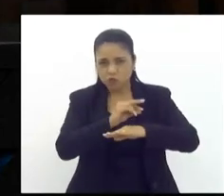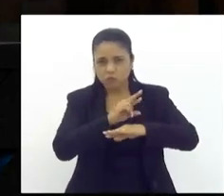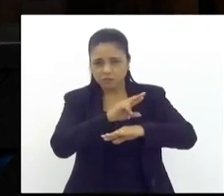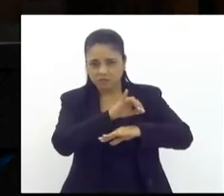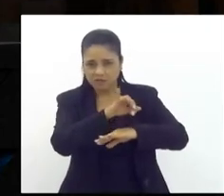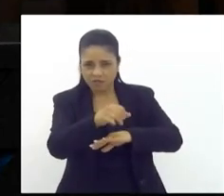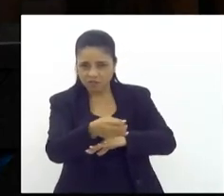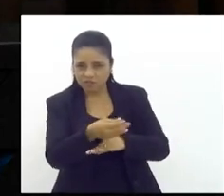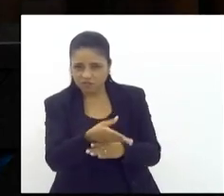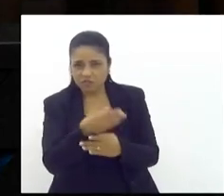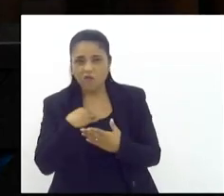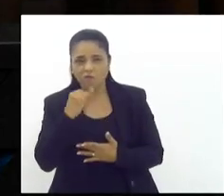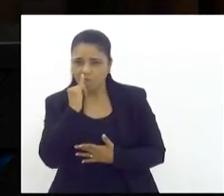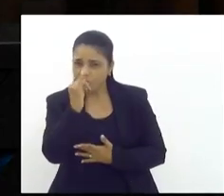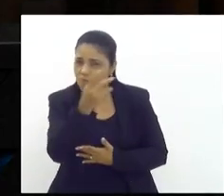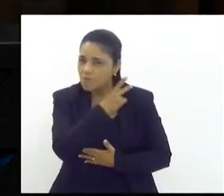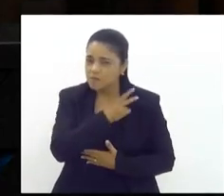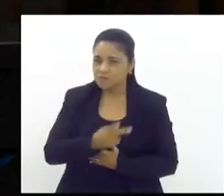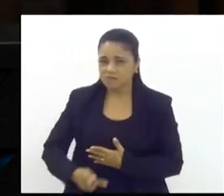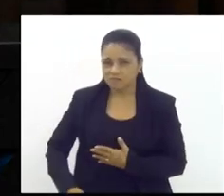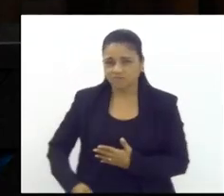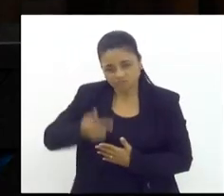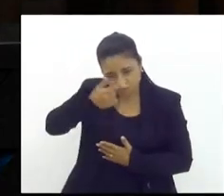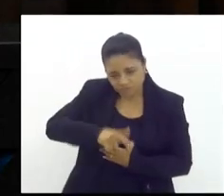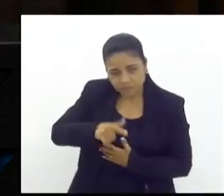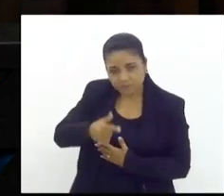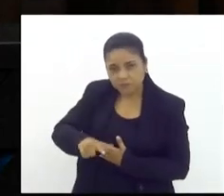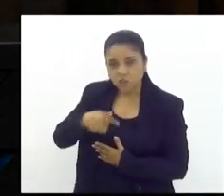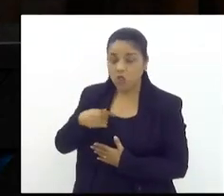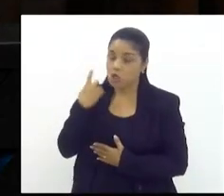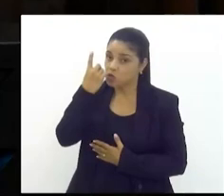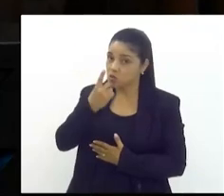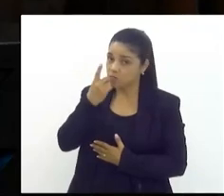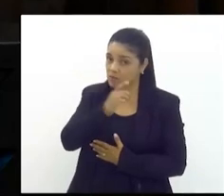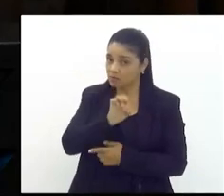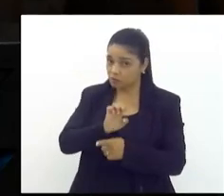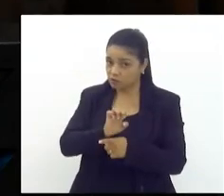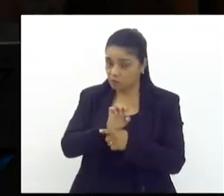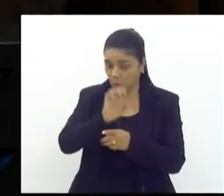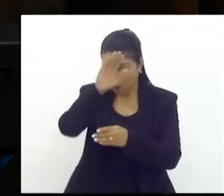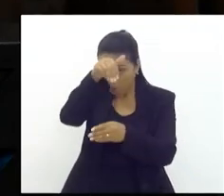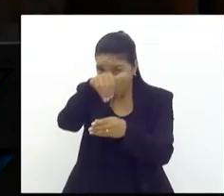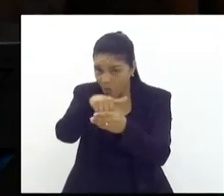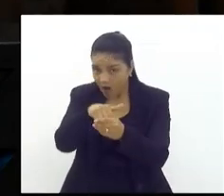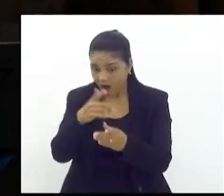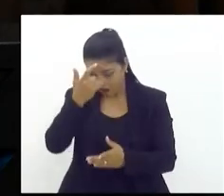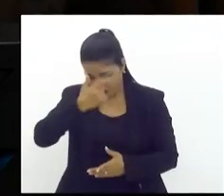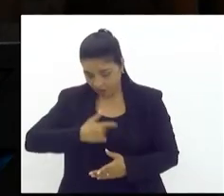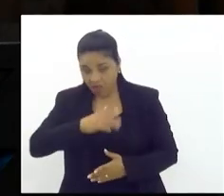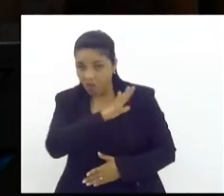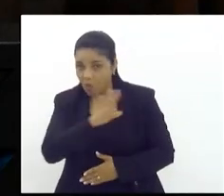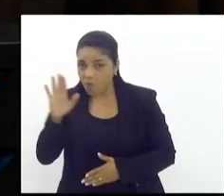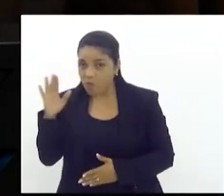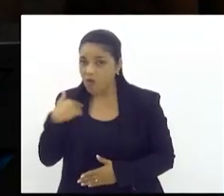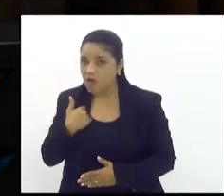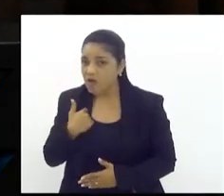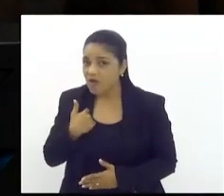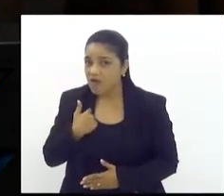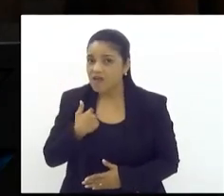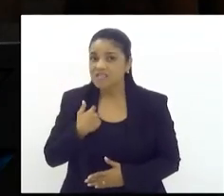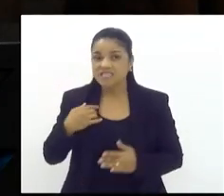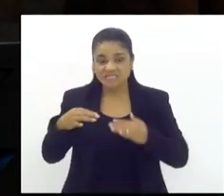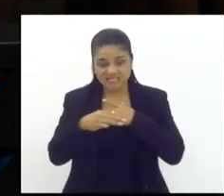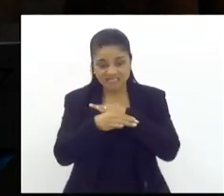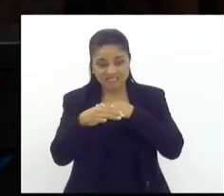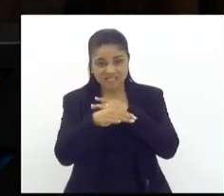vou falar de novo que eu já falei várias vezes aqui eu sou deputado estadual eleito por todas as cidades Porque mesmo